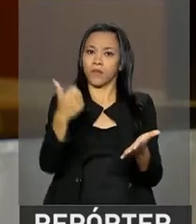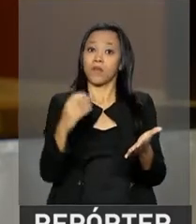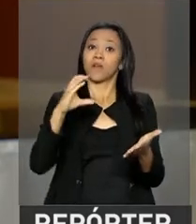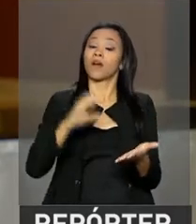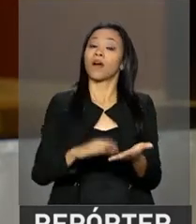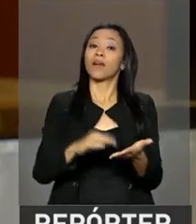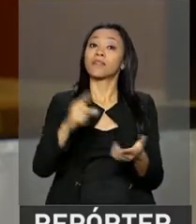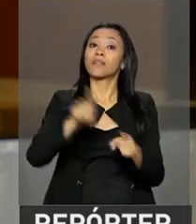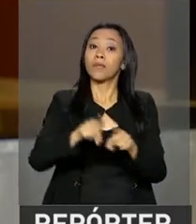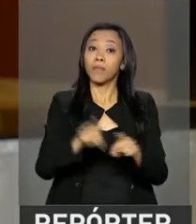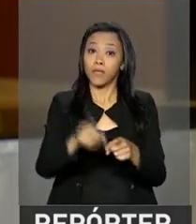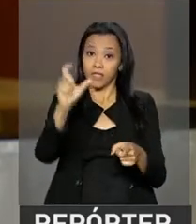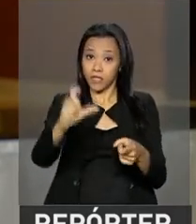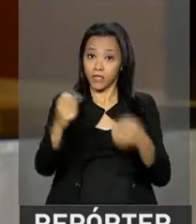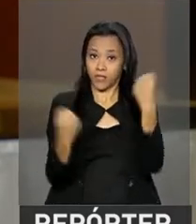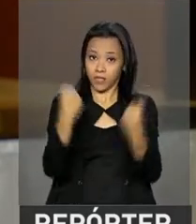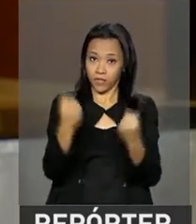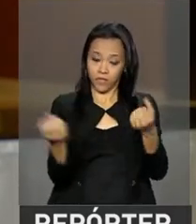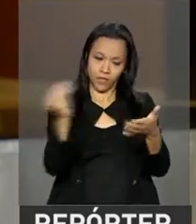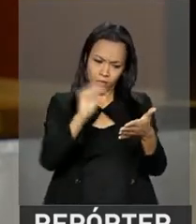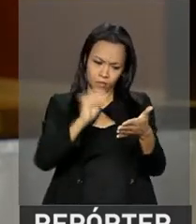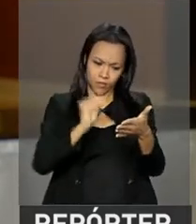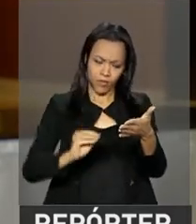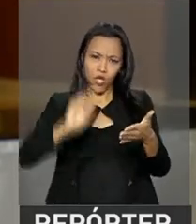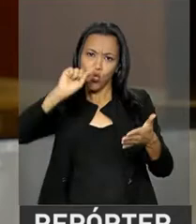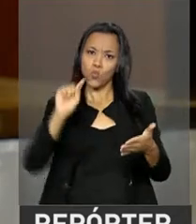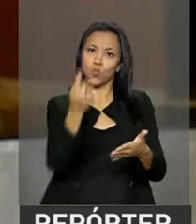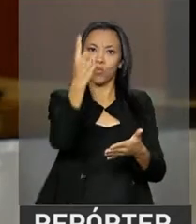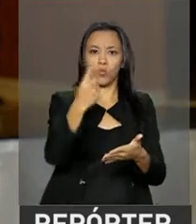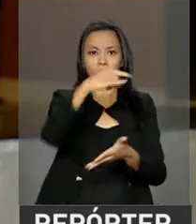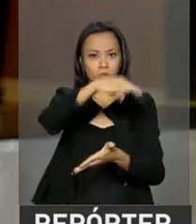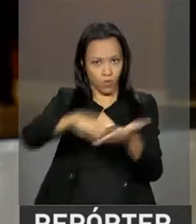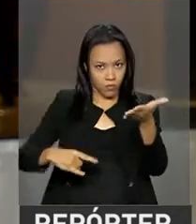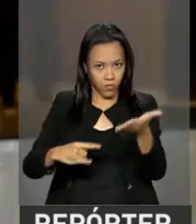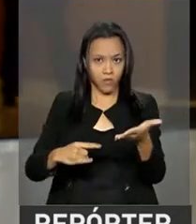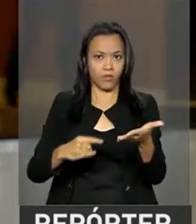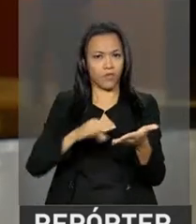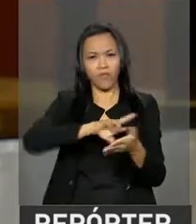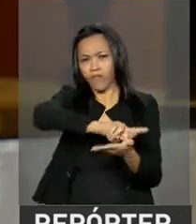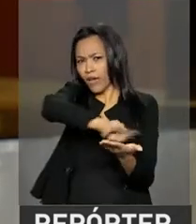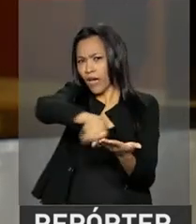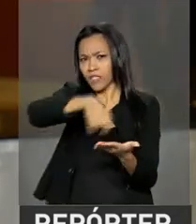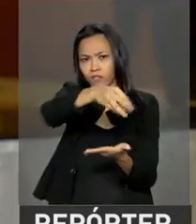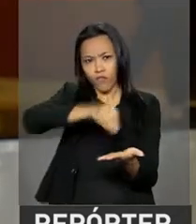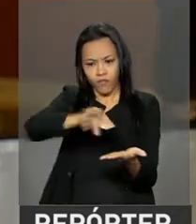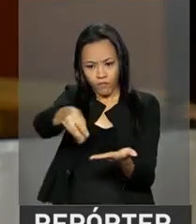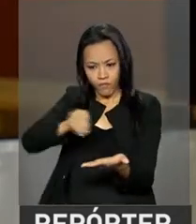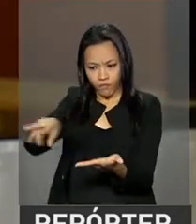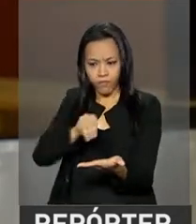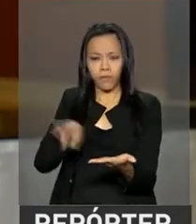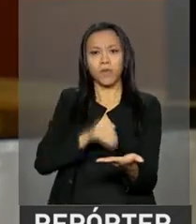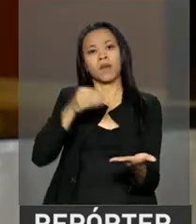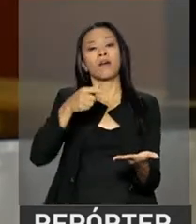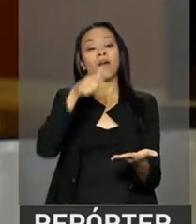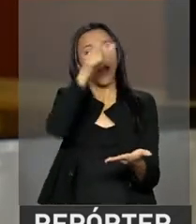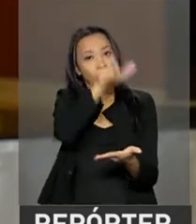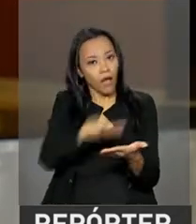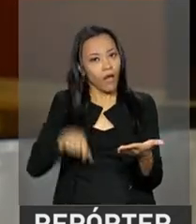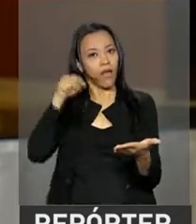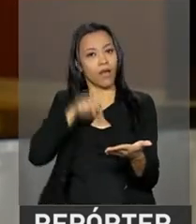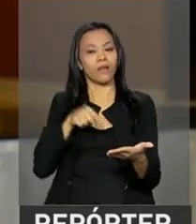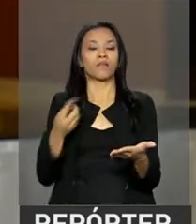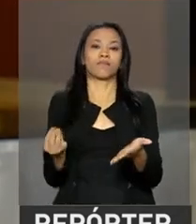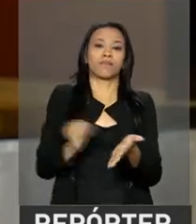eo rg que é o registro geral tudo isso em um único documento que vai ter como referência para identificação o